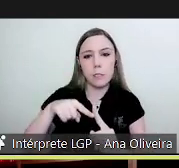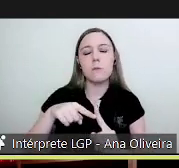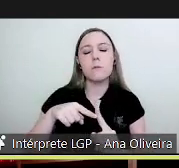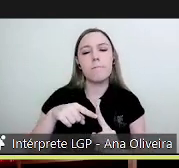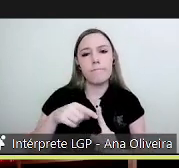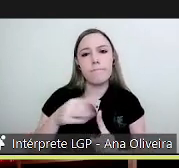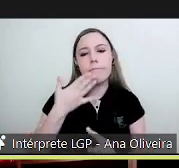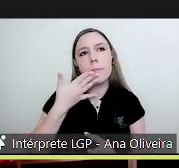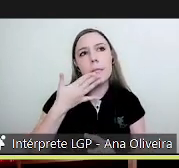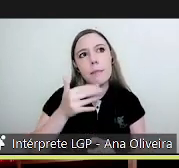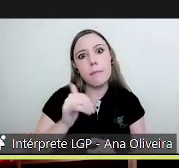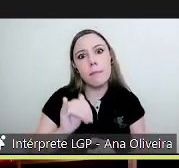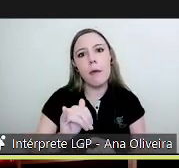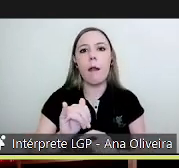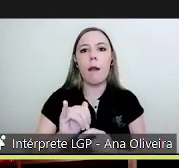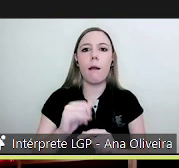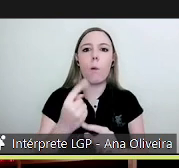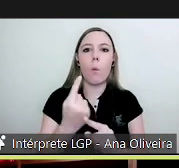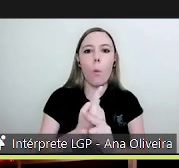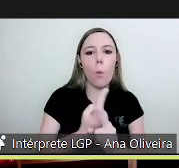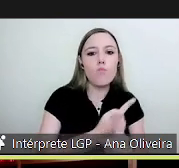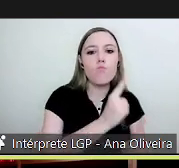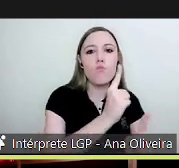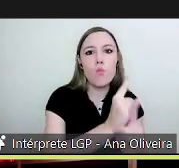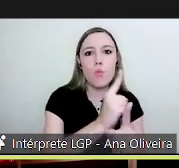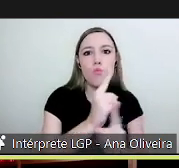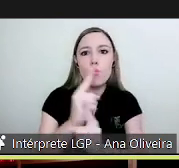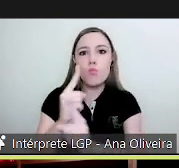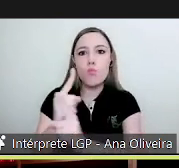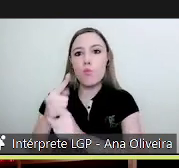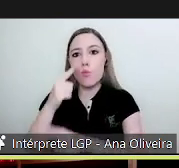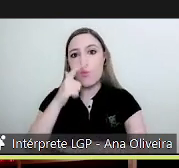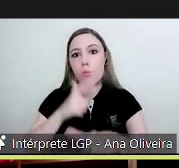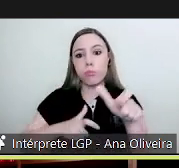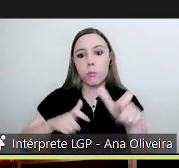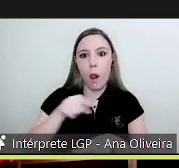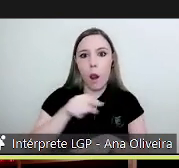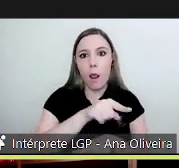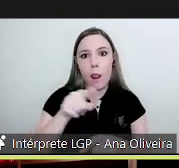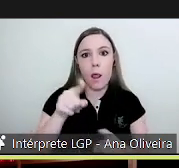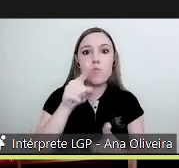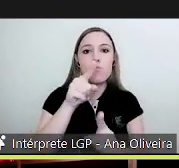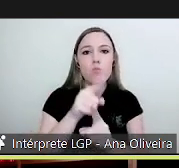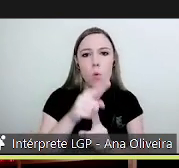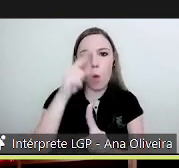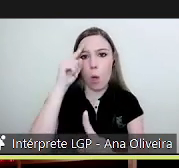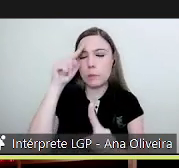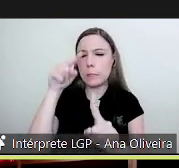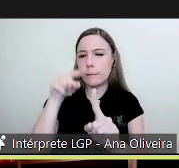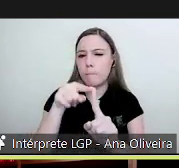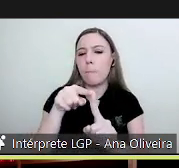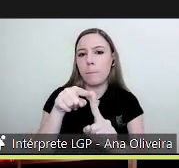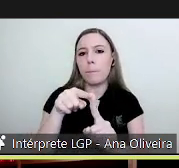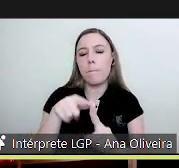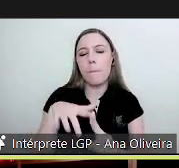encontrar pontos comuns para a humanidade no sentido de permitir que